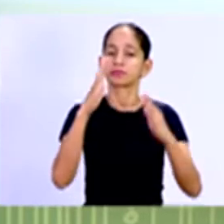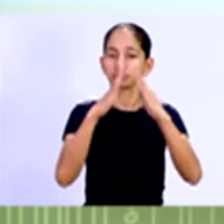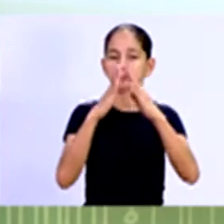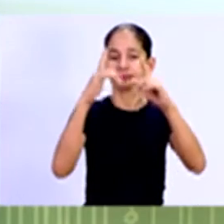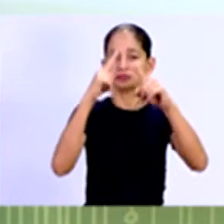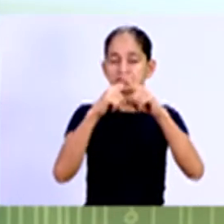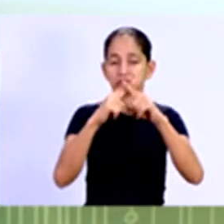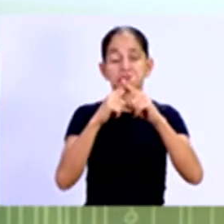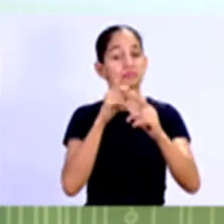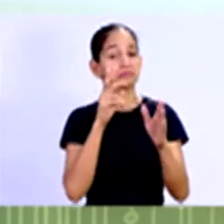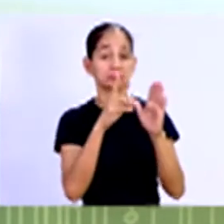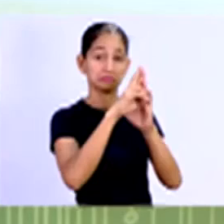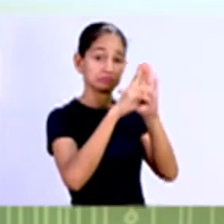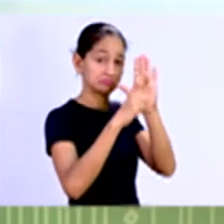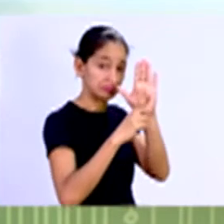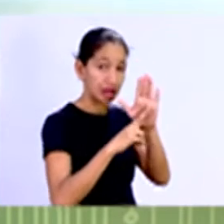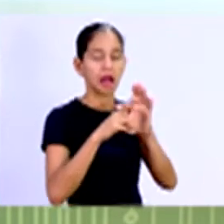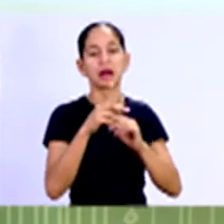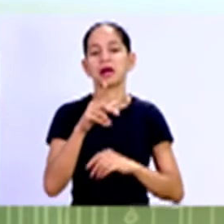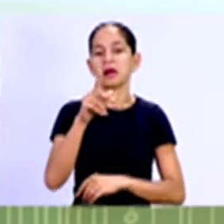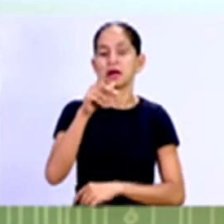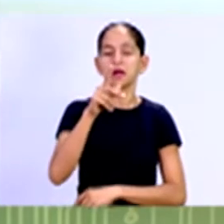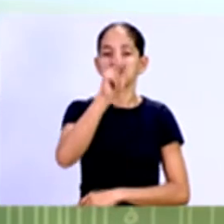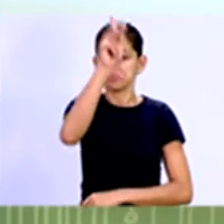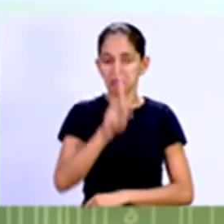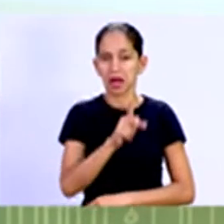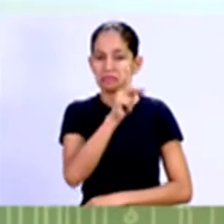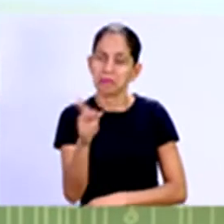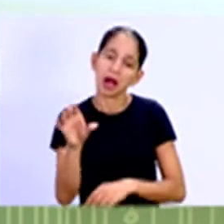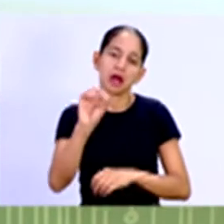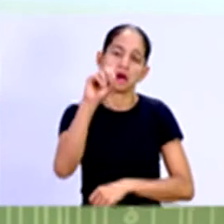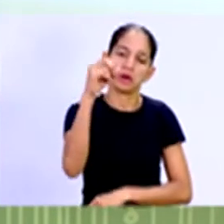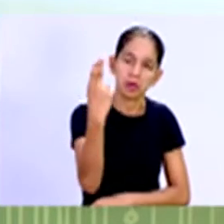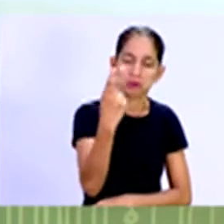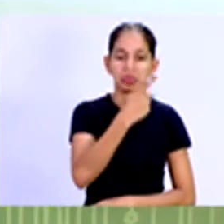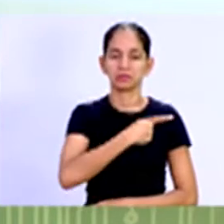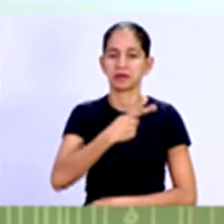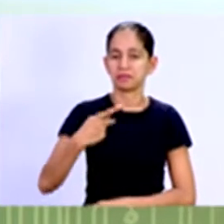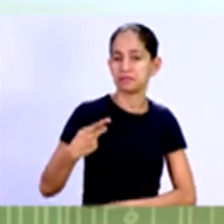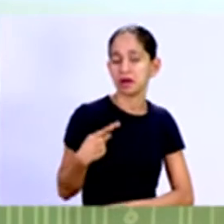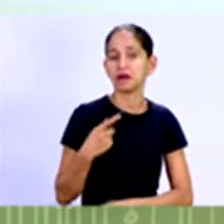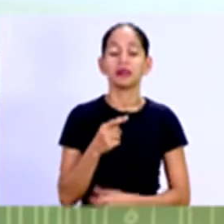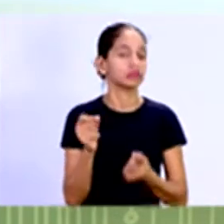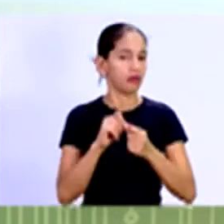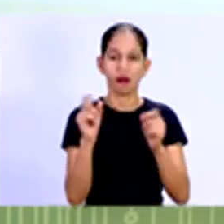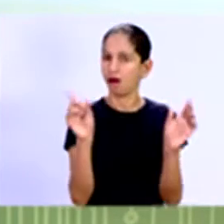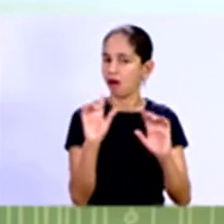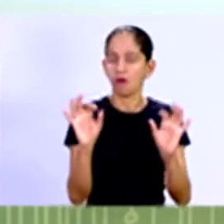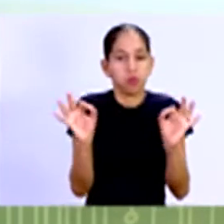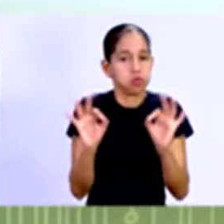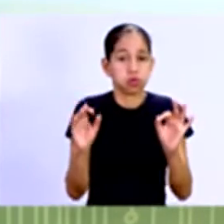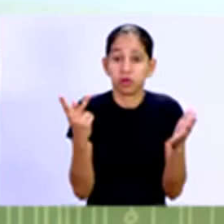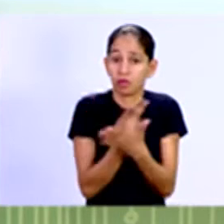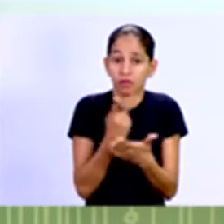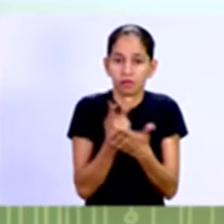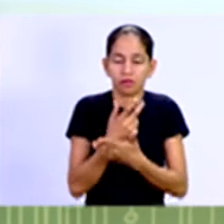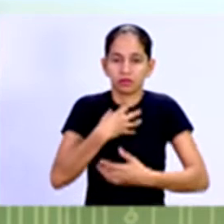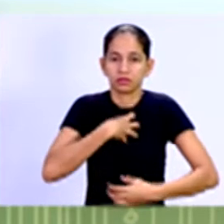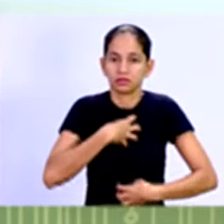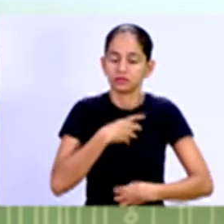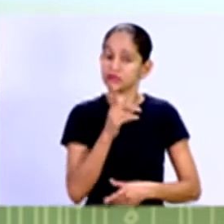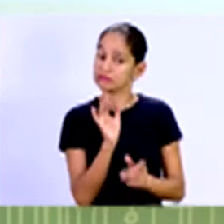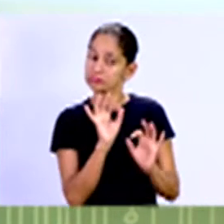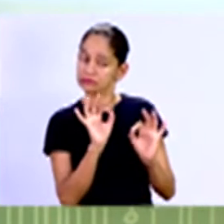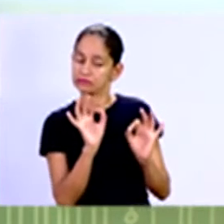igreja, de acordo com o pastor, de acordo com o padre, eu não posso fazer. E eu não faço porque eu faço parte dessa